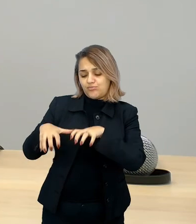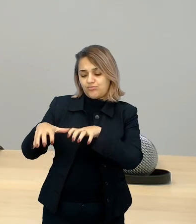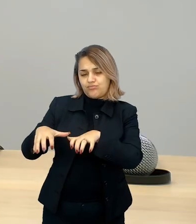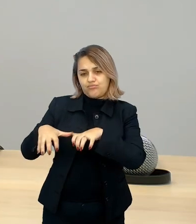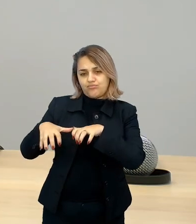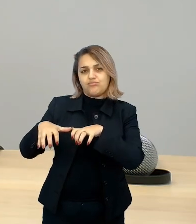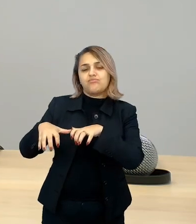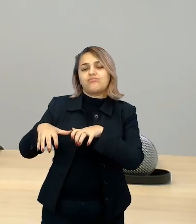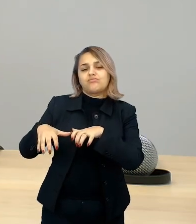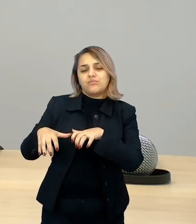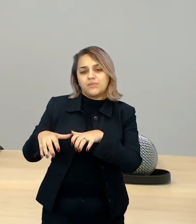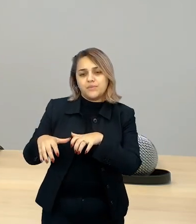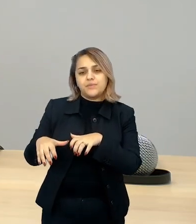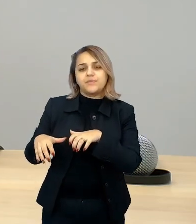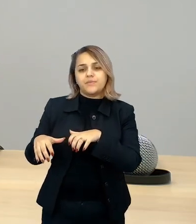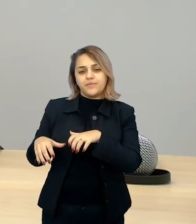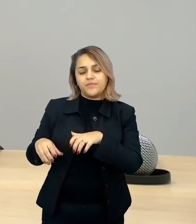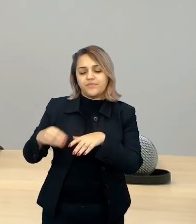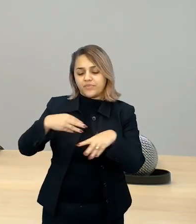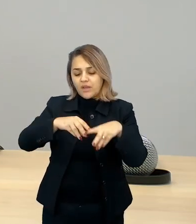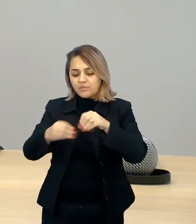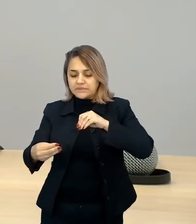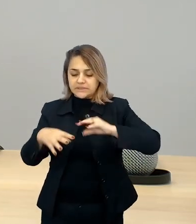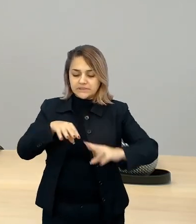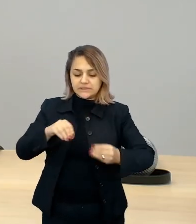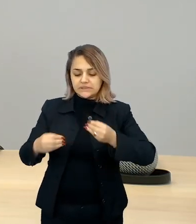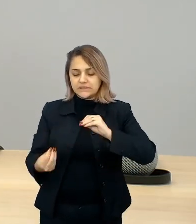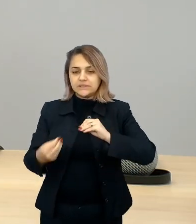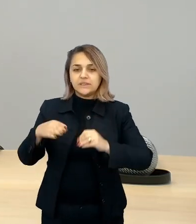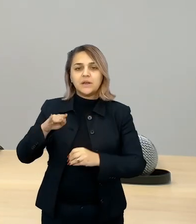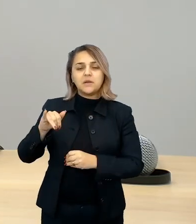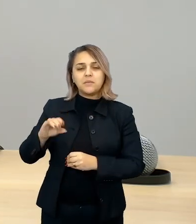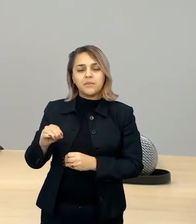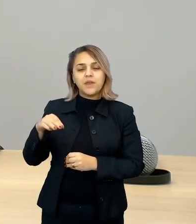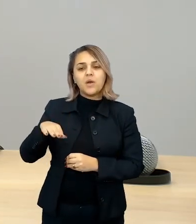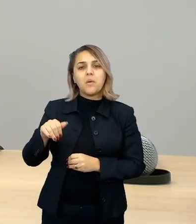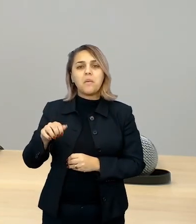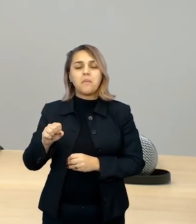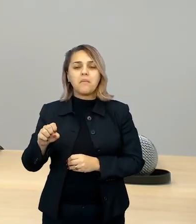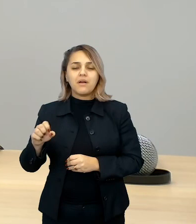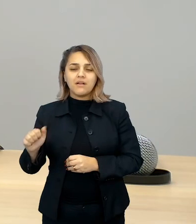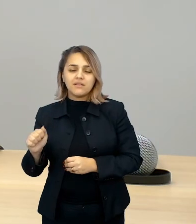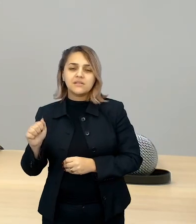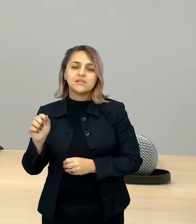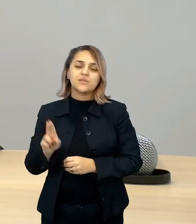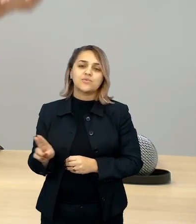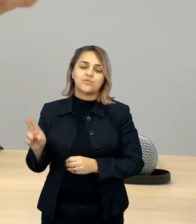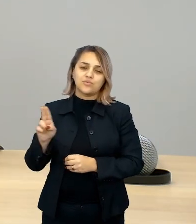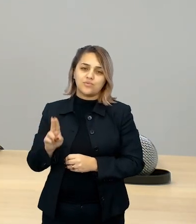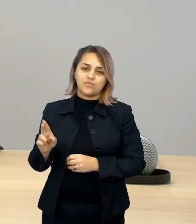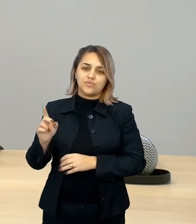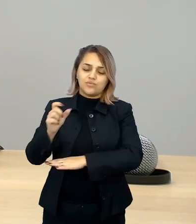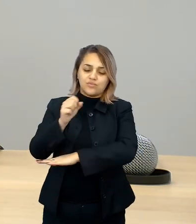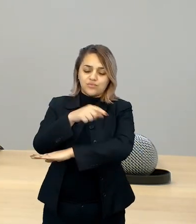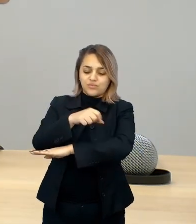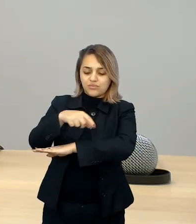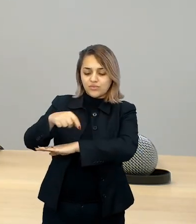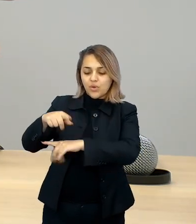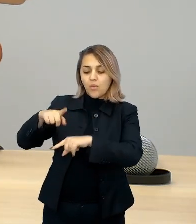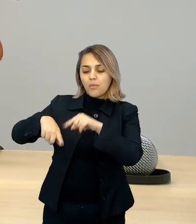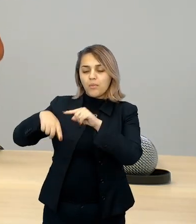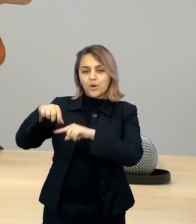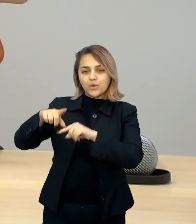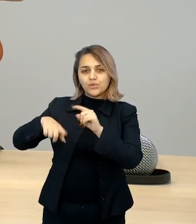pica, tá? Toda aquela biomassa e utiliza ali como fertilizante. Não